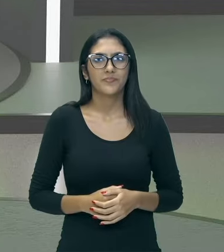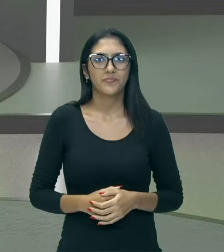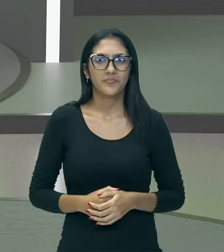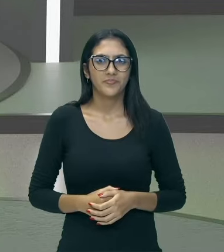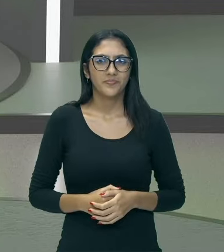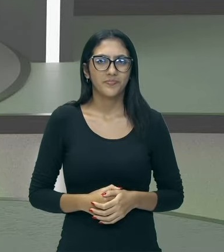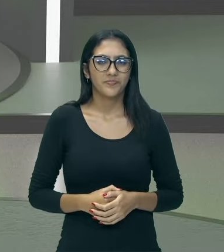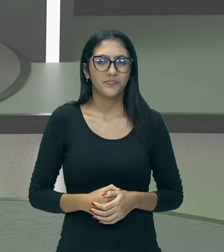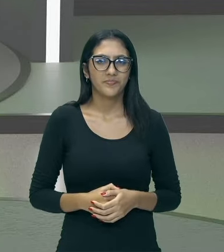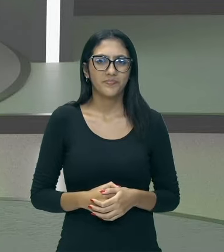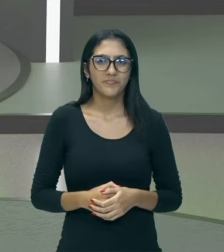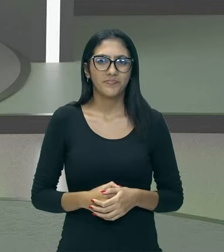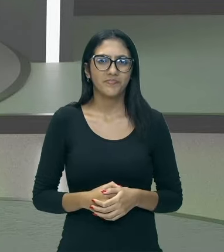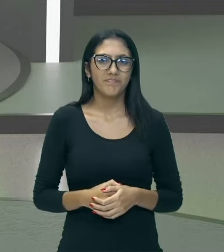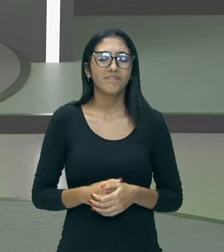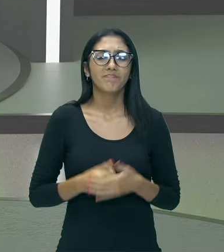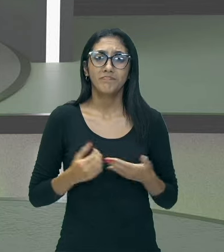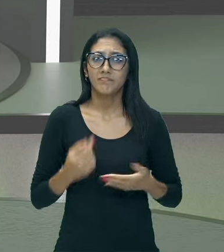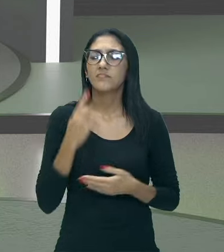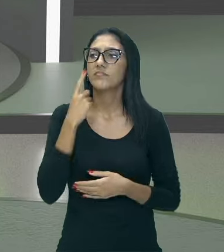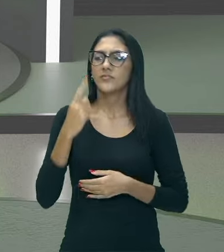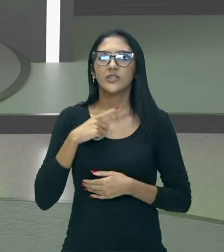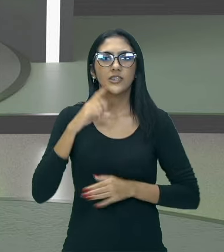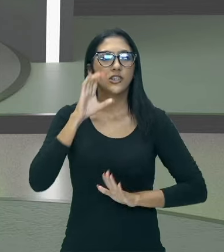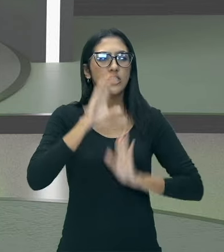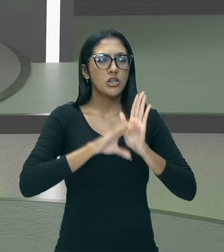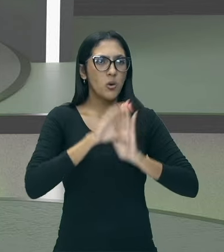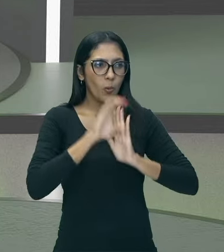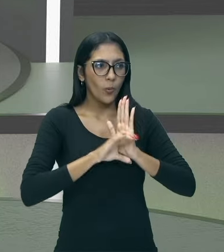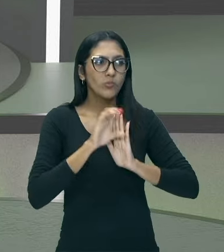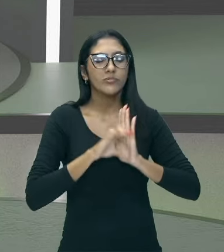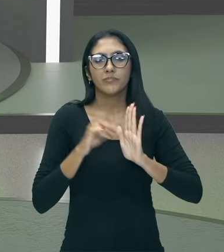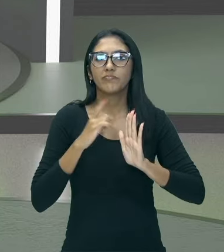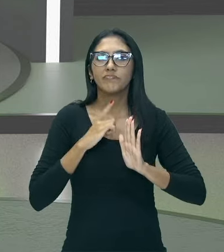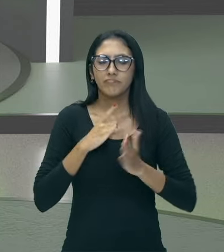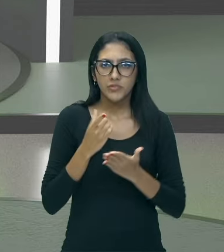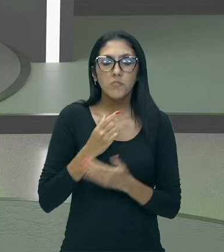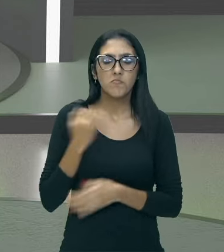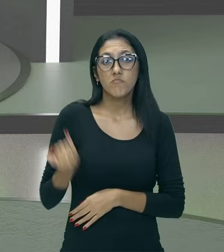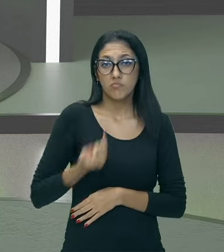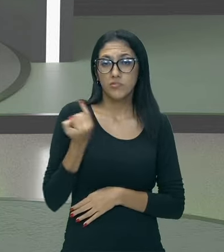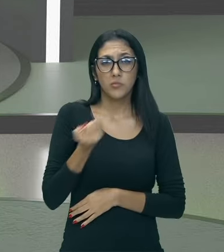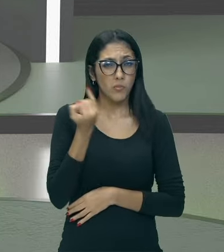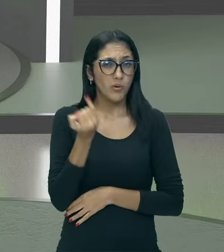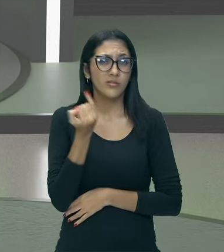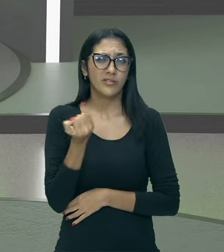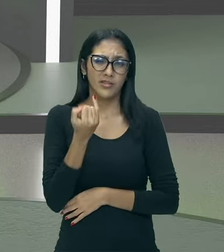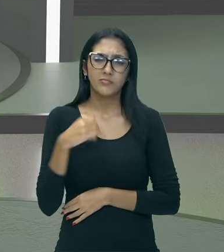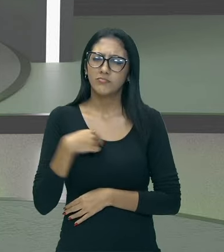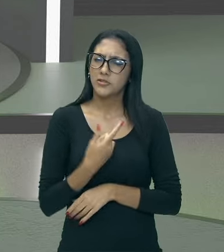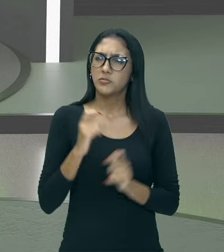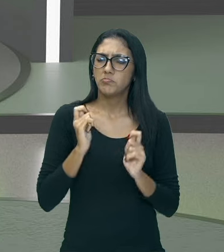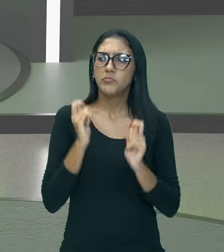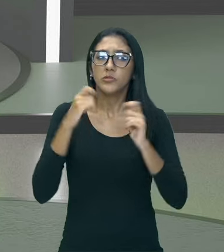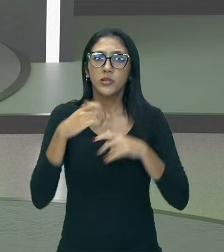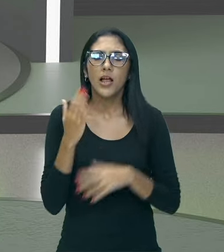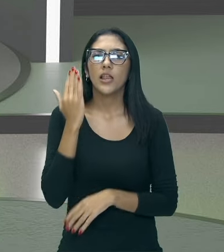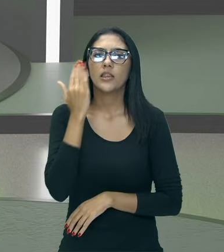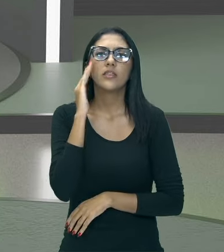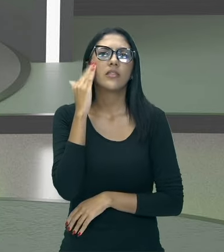Olha aí. Então, esses conceitos, eles são bem importantes para a gente